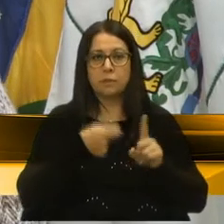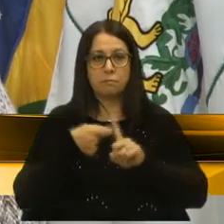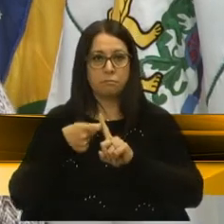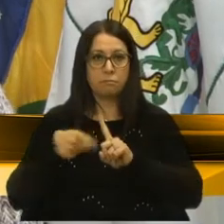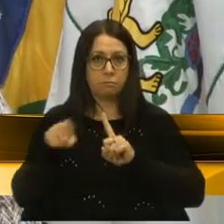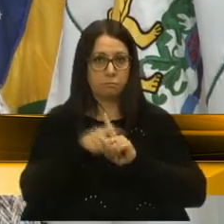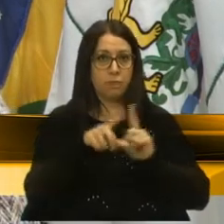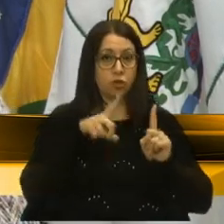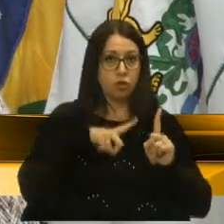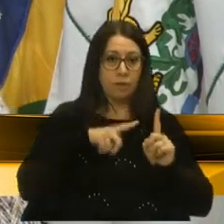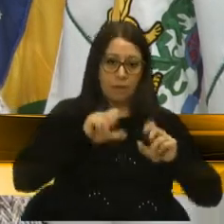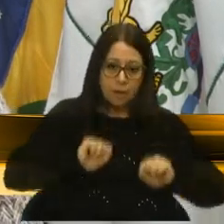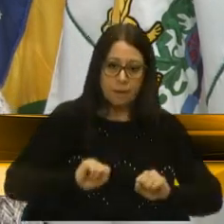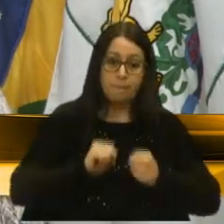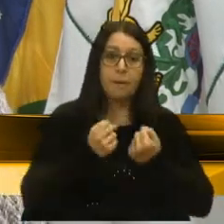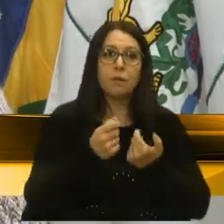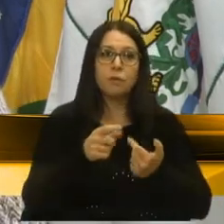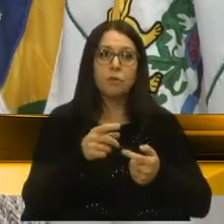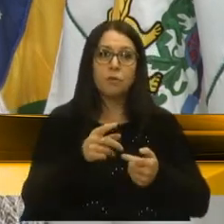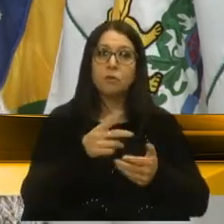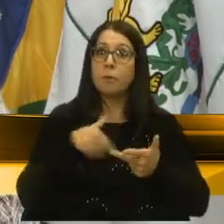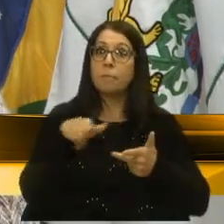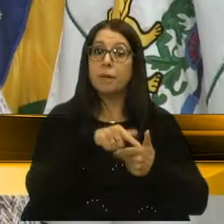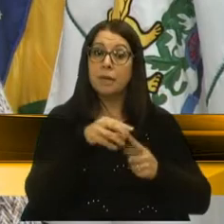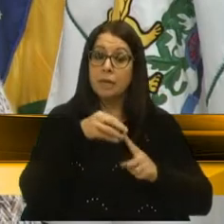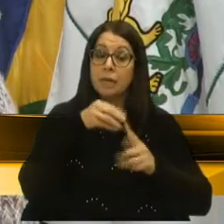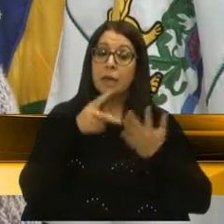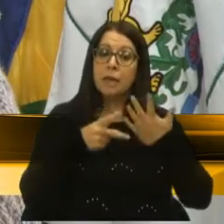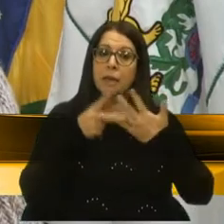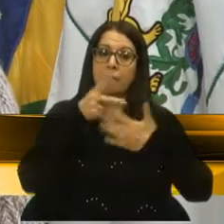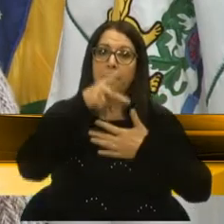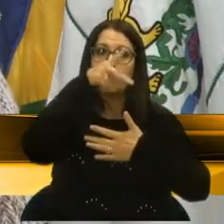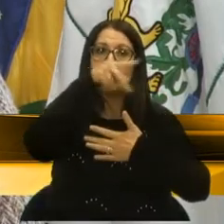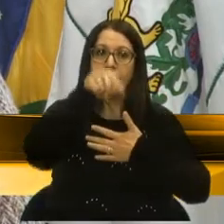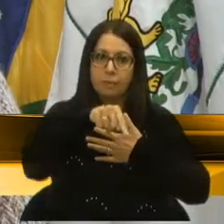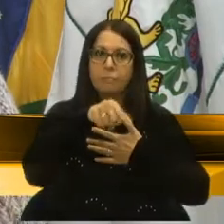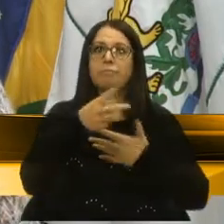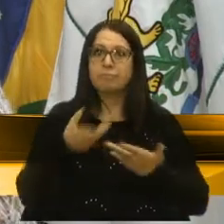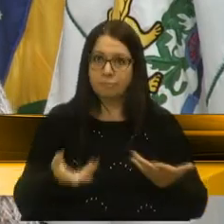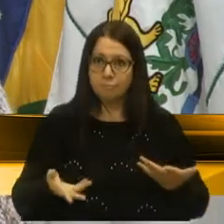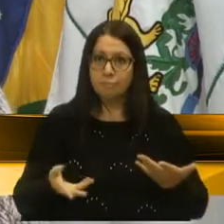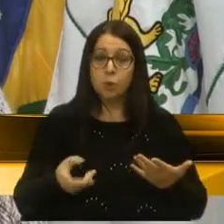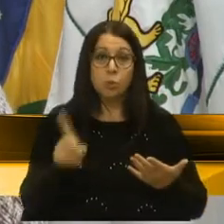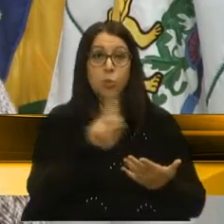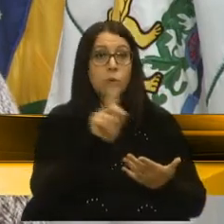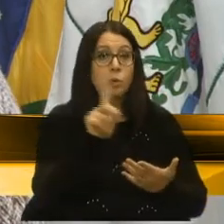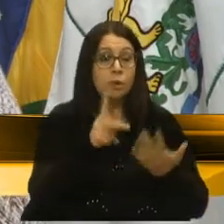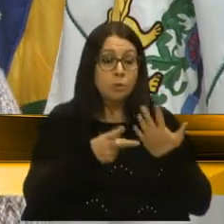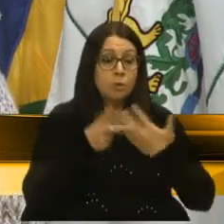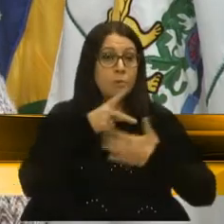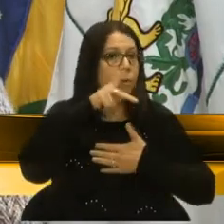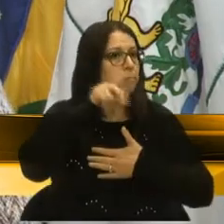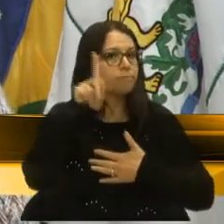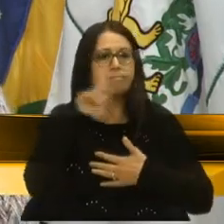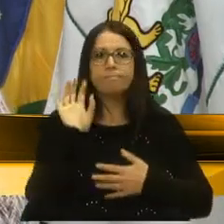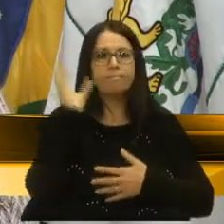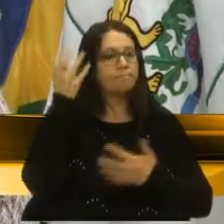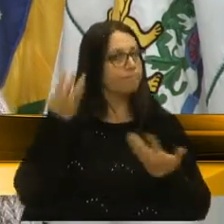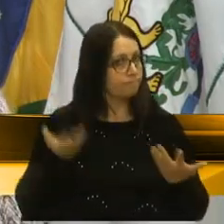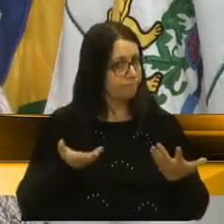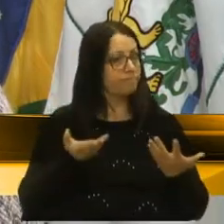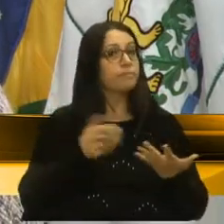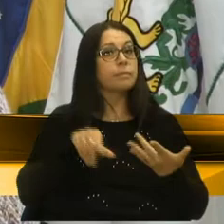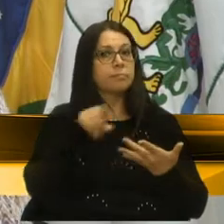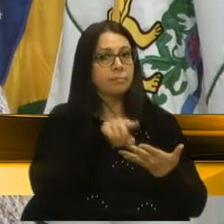se tiver empenho e dedicação e prioridade. Acho que a palavra central é prioridade. Enquanto não se prioriza, a gente não resolve.